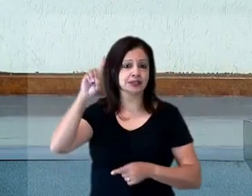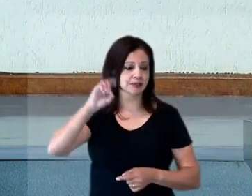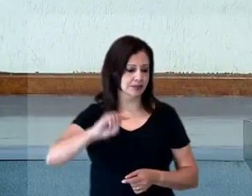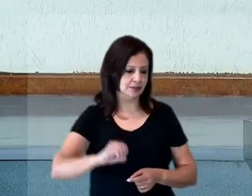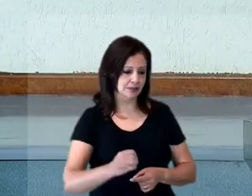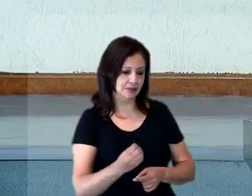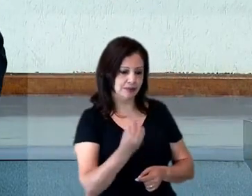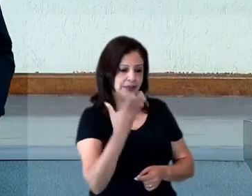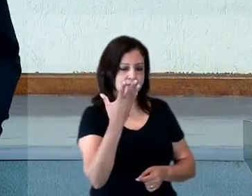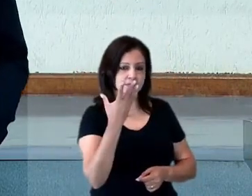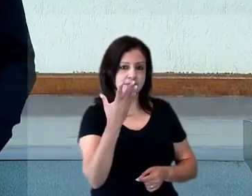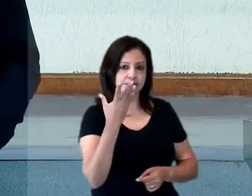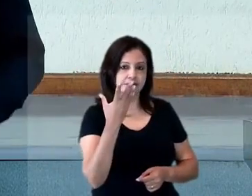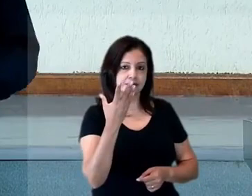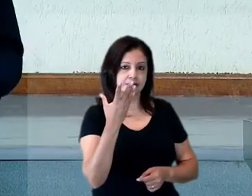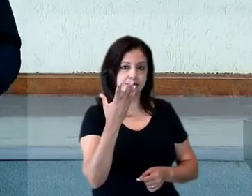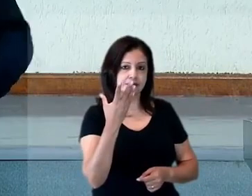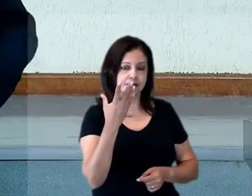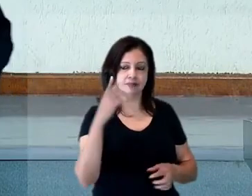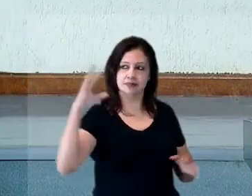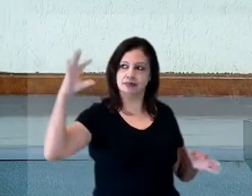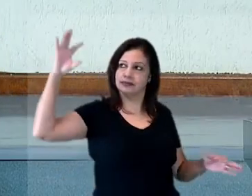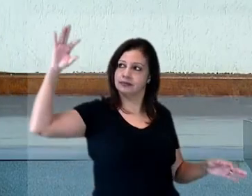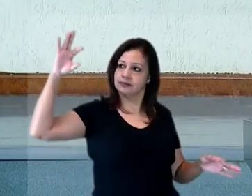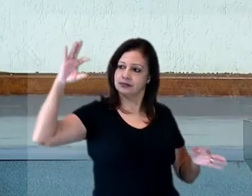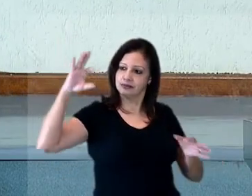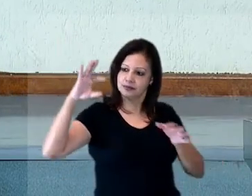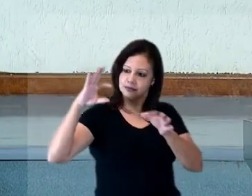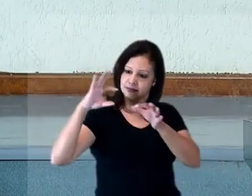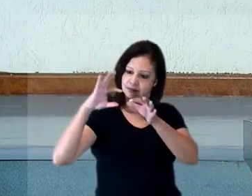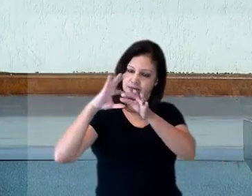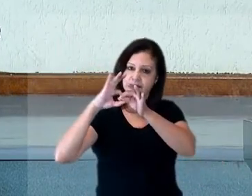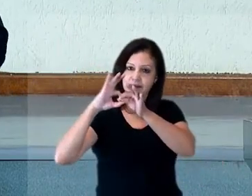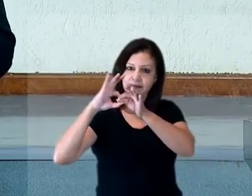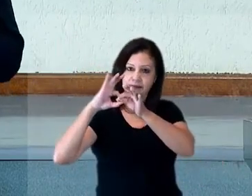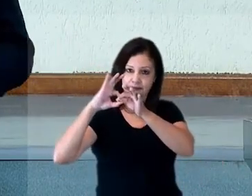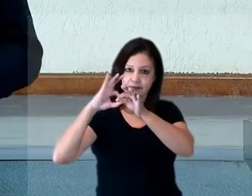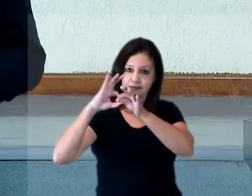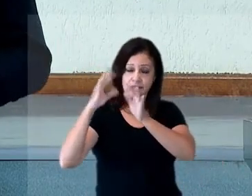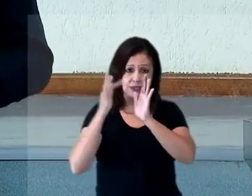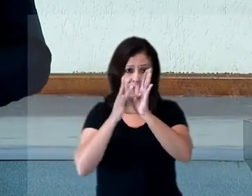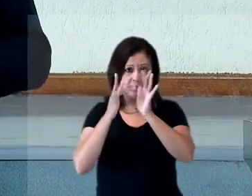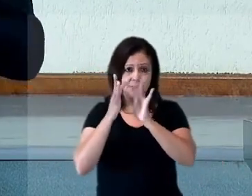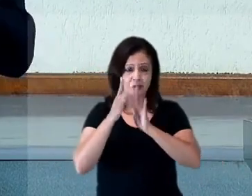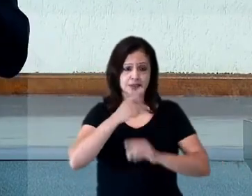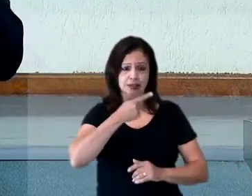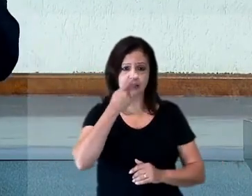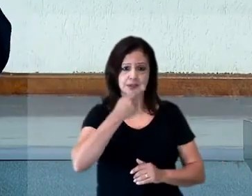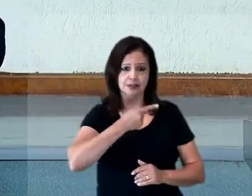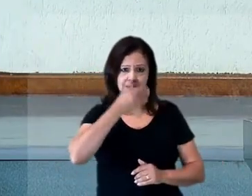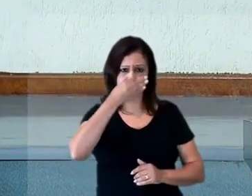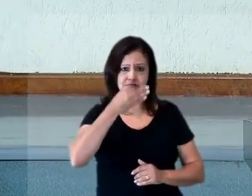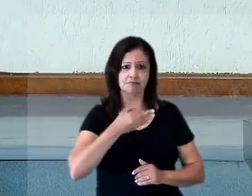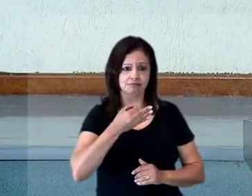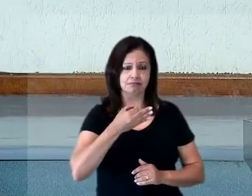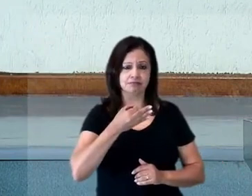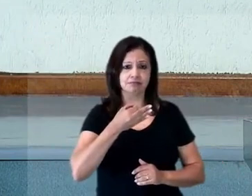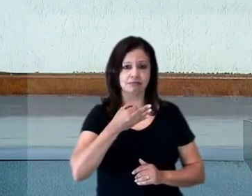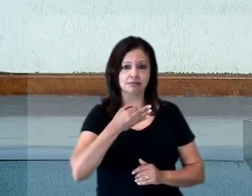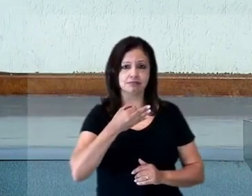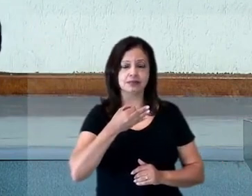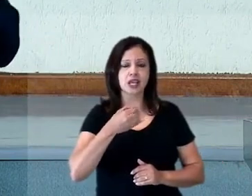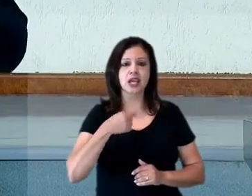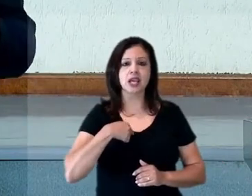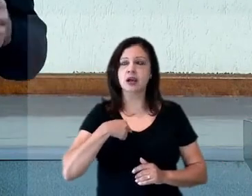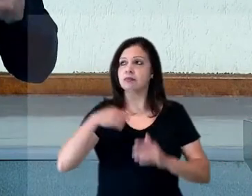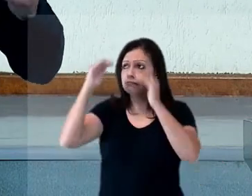através da vida de Jesus. Jesus, ele deixa claro, ele fala de forma convicta que cumpriria o plano de